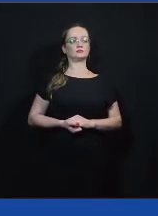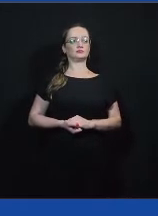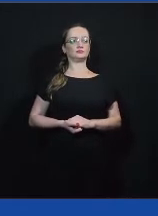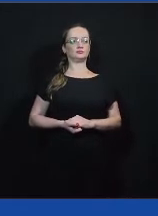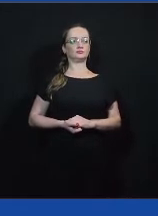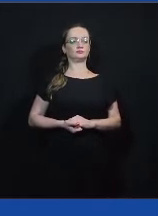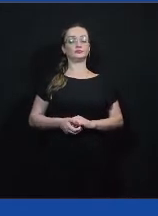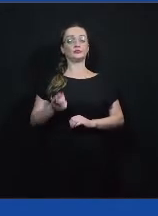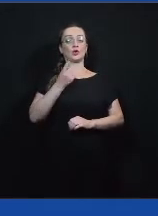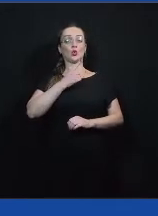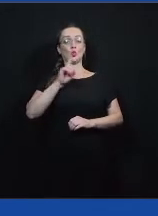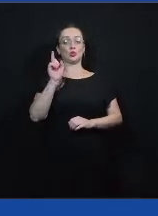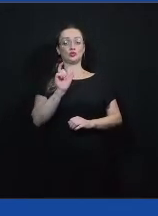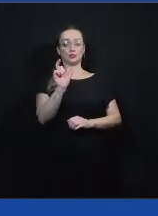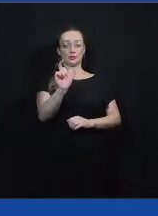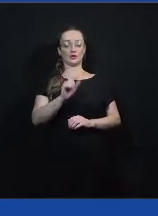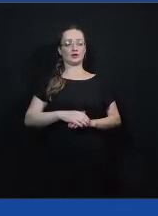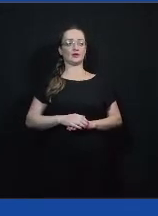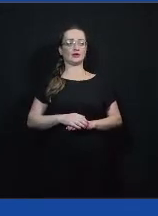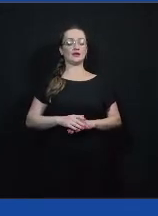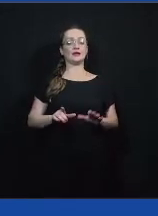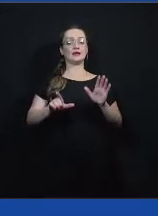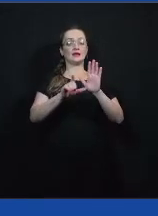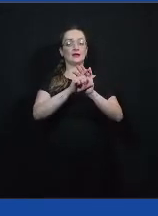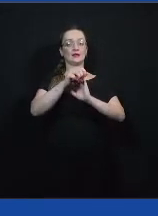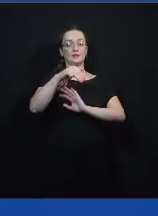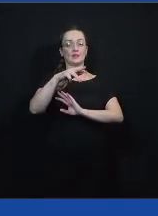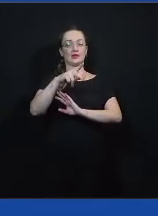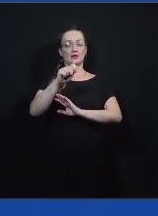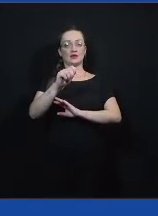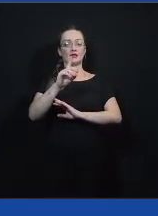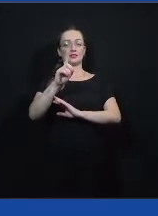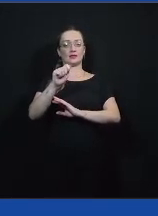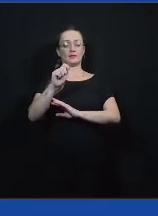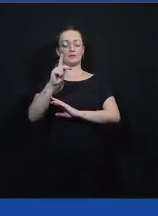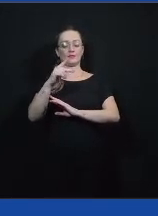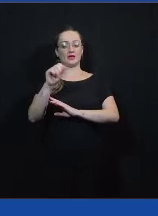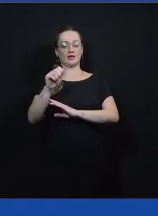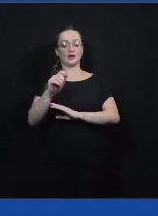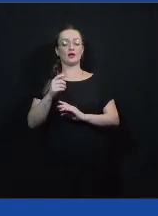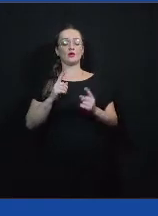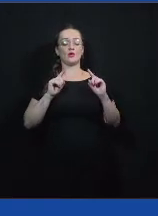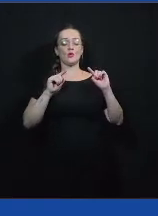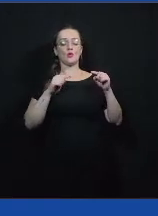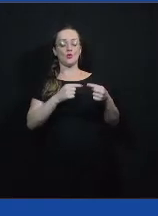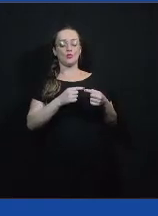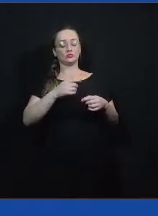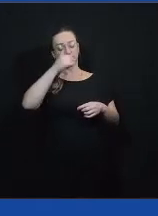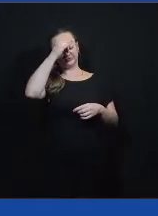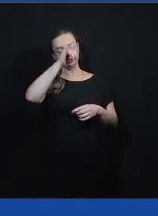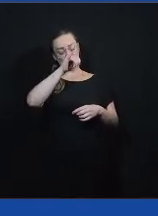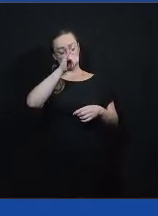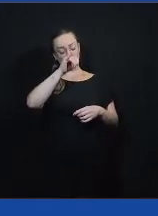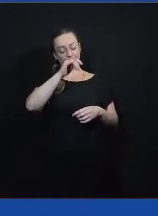penúltimo Card Lei Maria da Penha aprovada para coibir a violência contra mulher